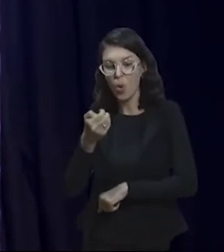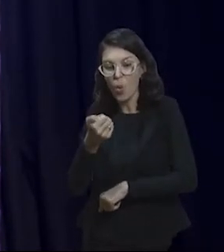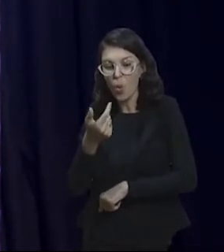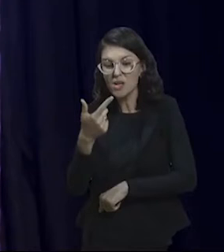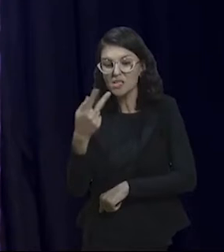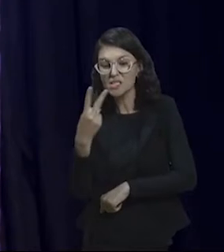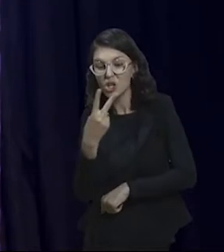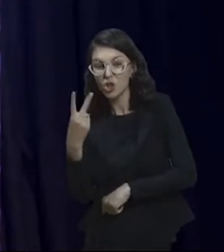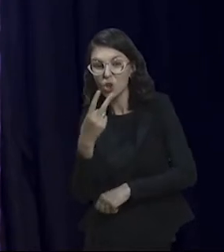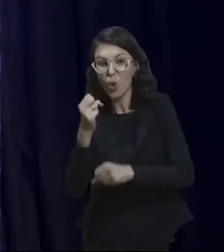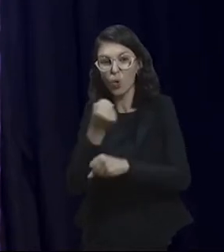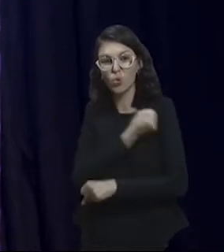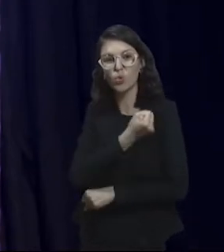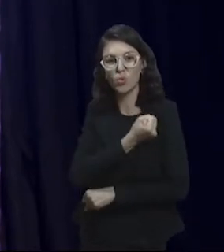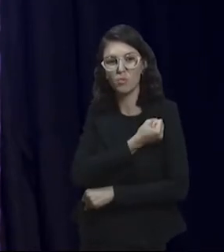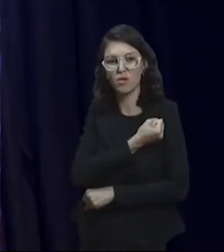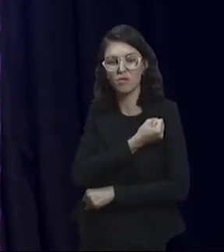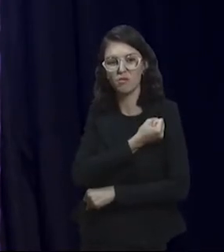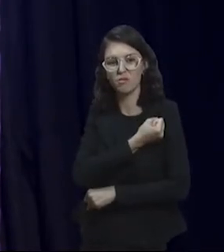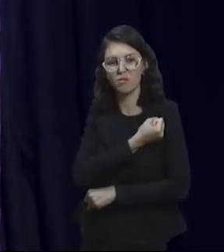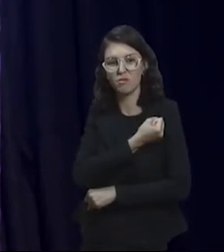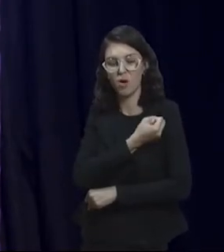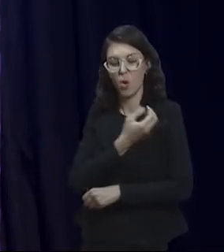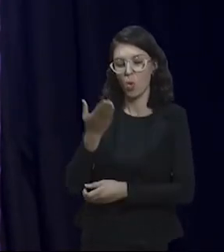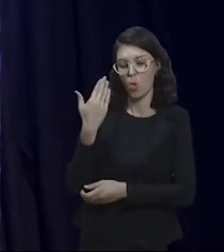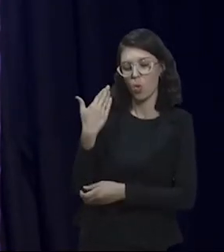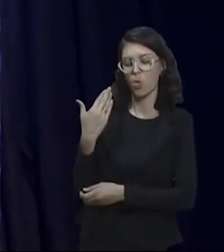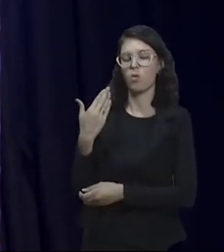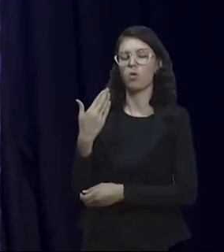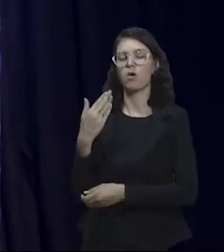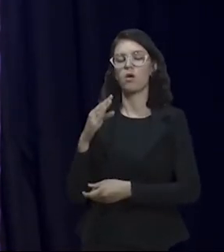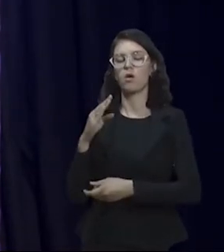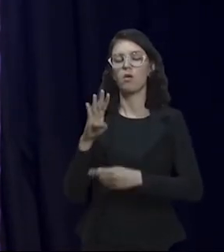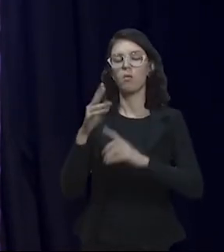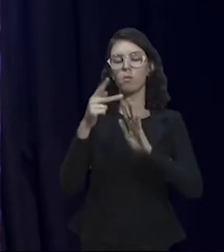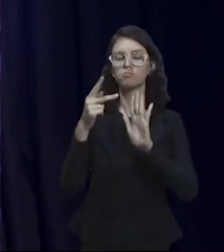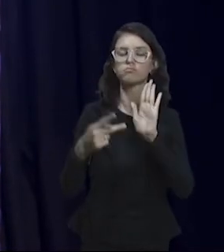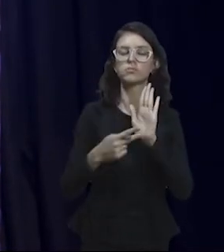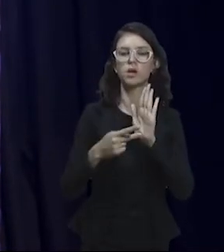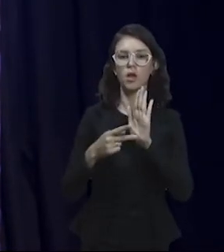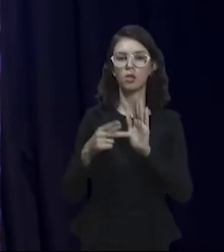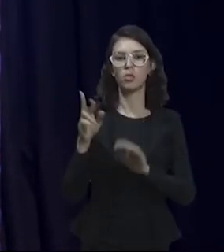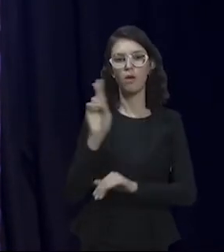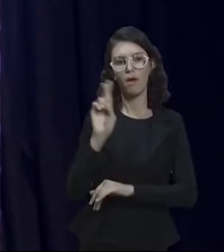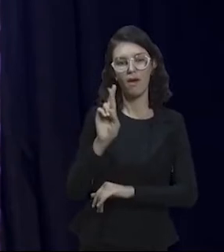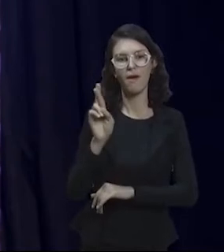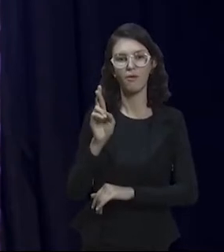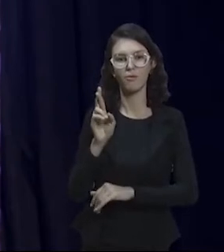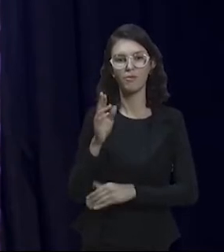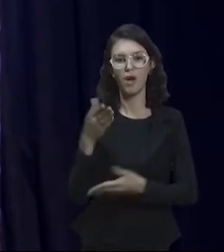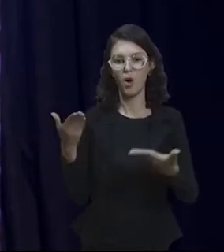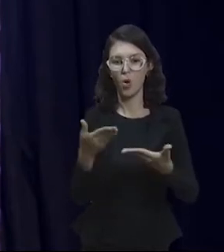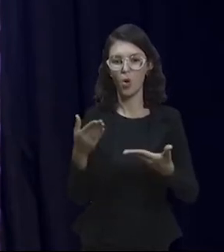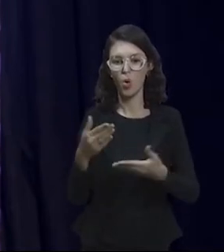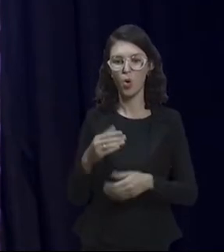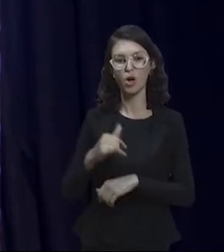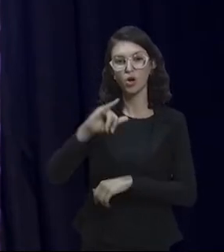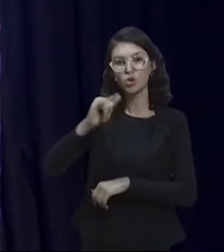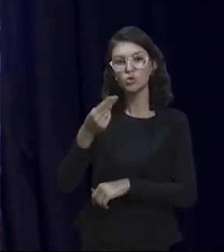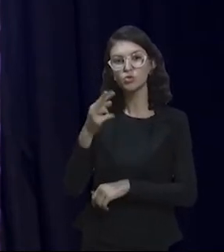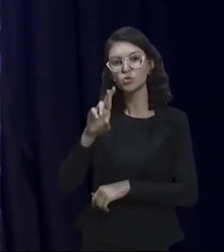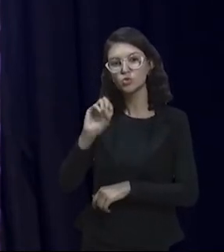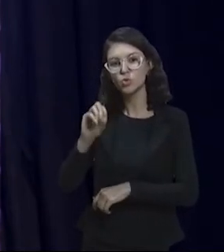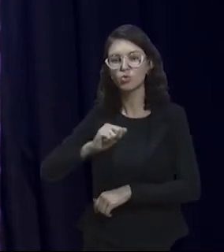recorde desde o Plano Real. É um momento de juros descontrolado e é um momento de um governo que não tem